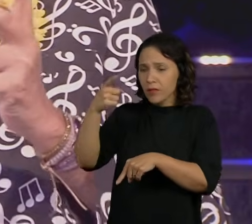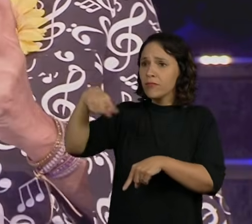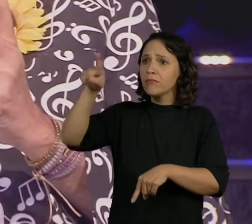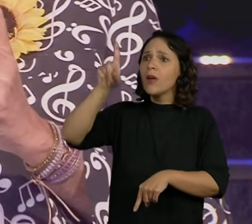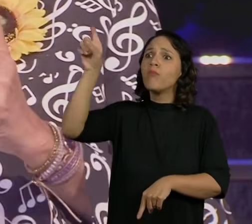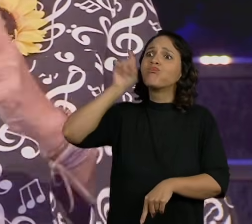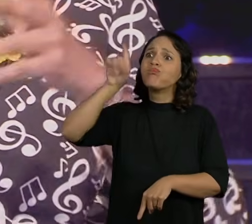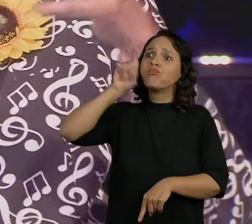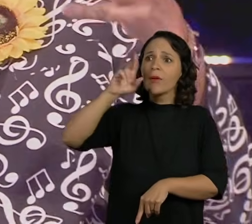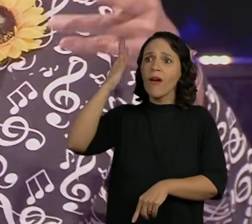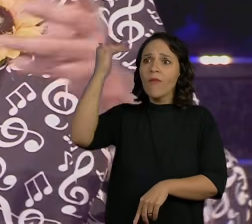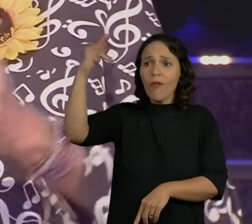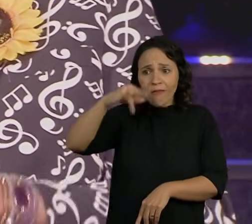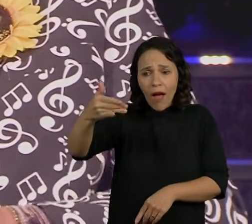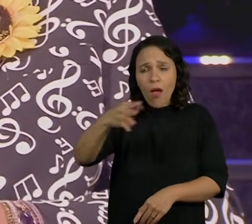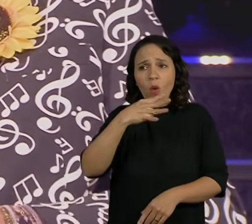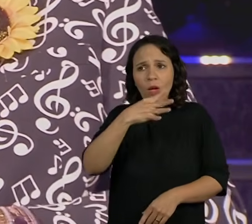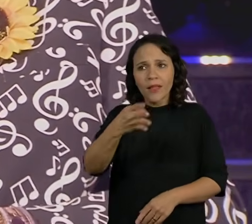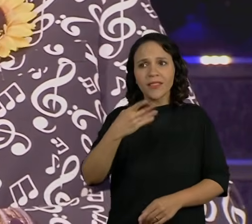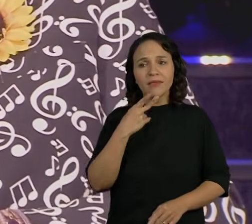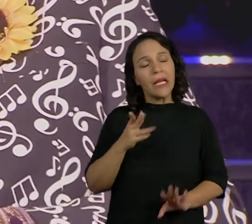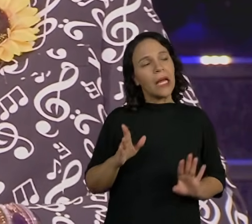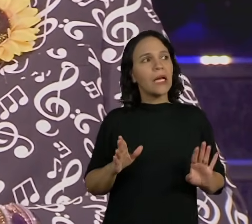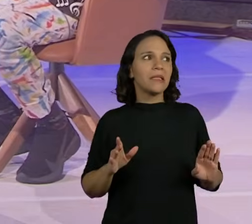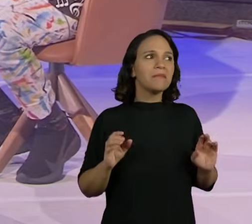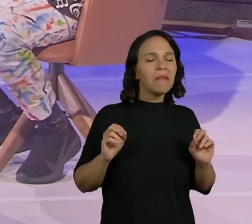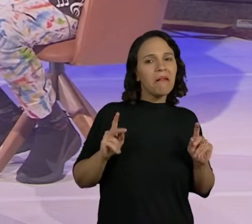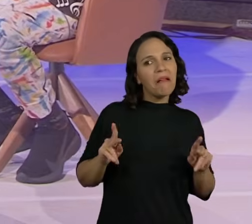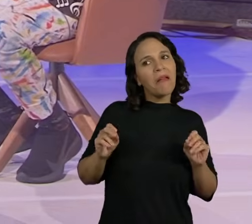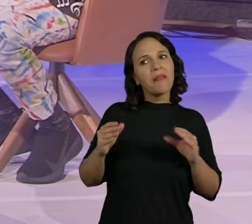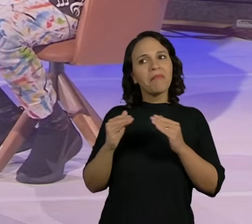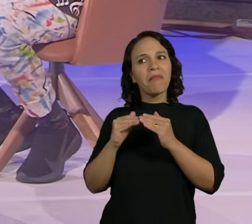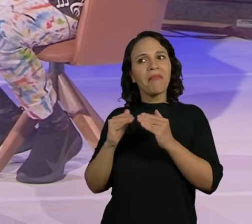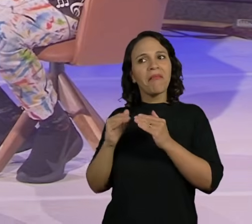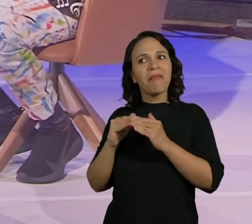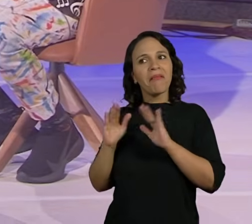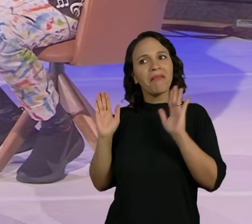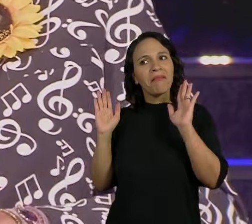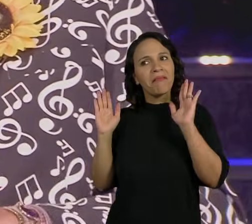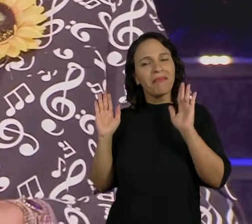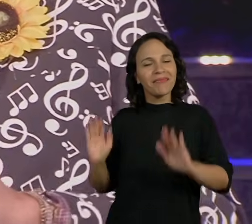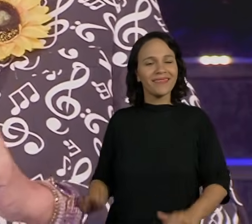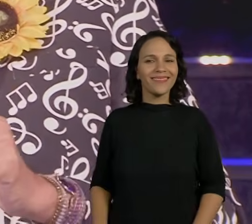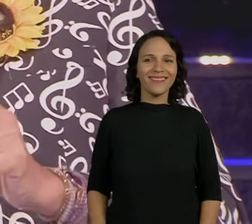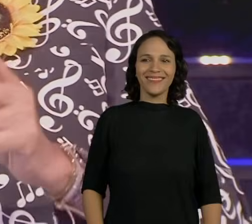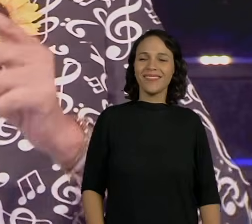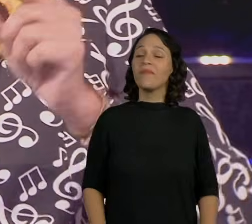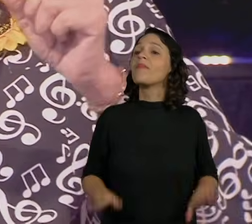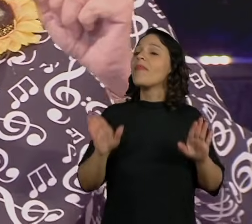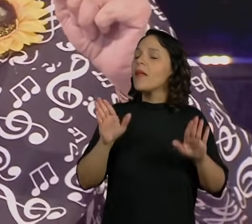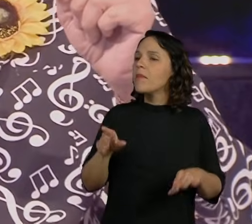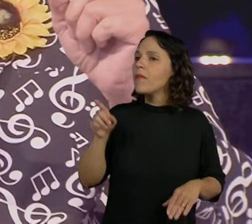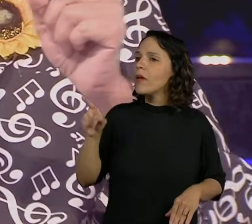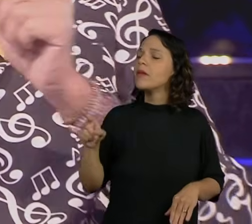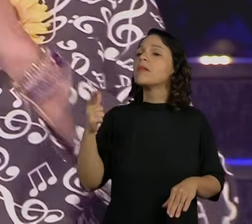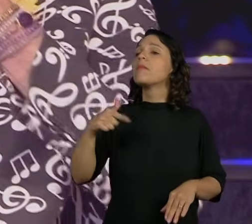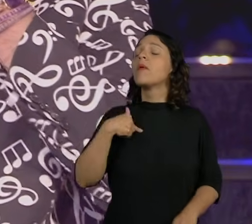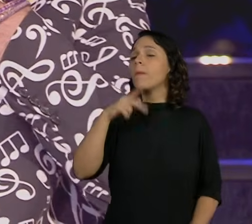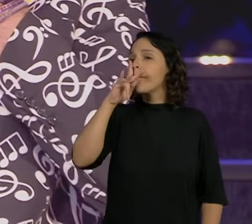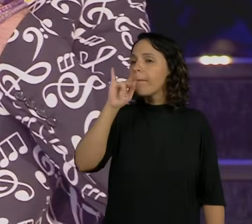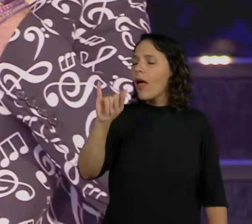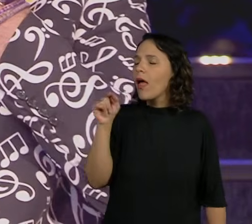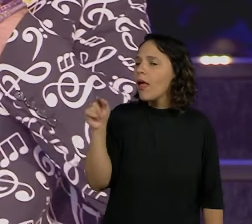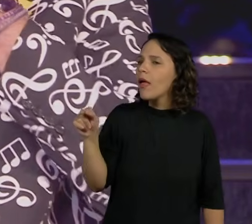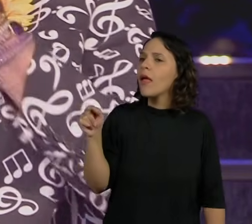conhecido nos Estados Unidos. Aí ele resolveu. Aí ele ficou feliz. Concordou, né? Concordou. Mas além do Valdir, meu pai era um camarada